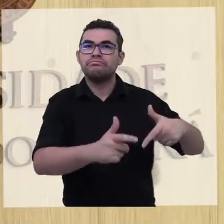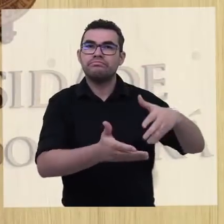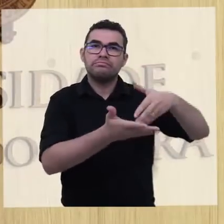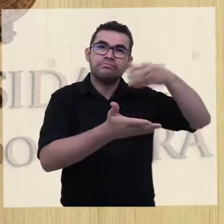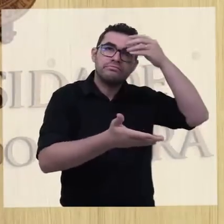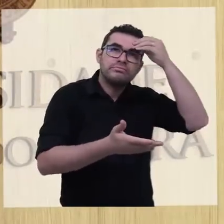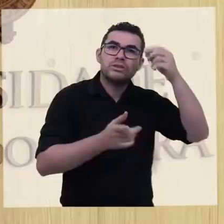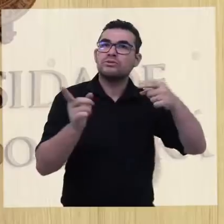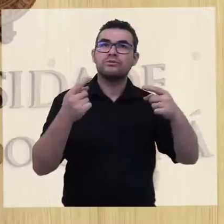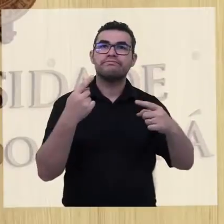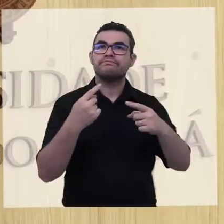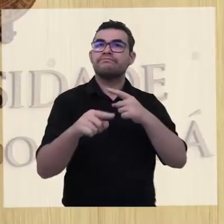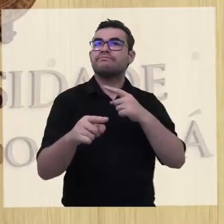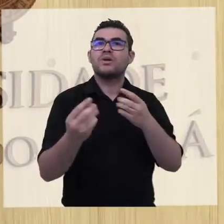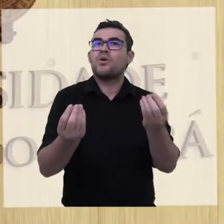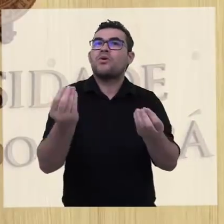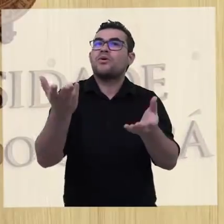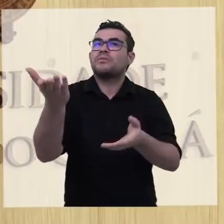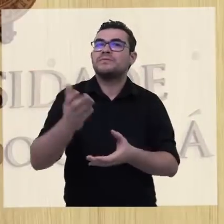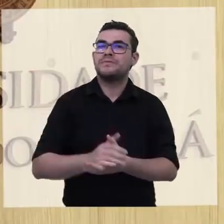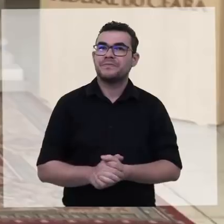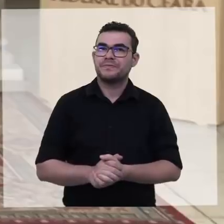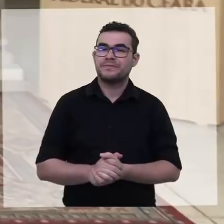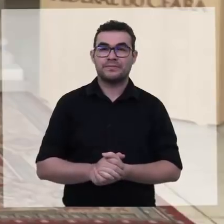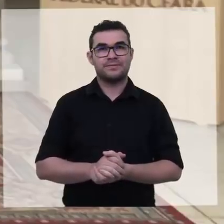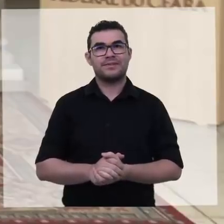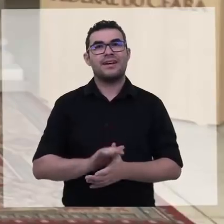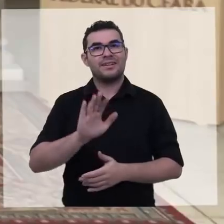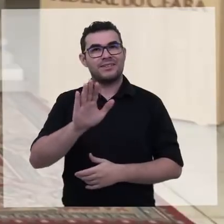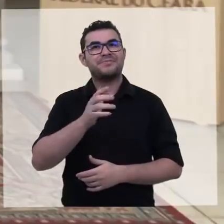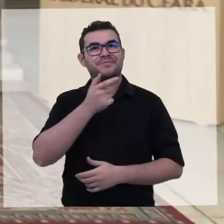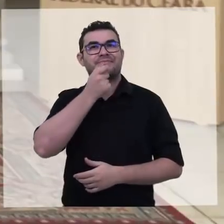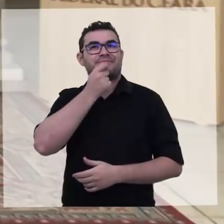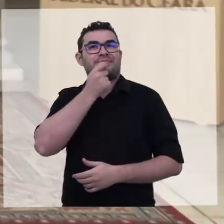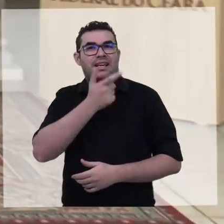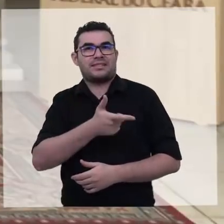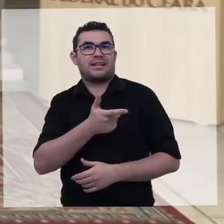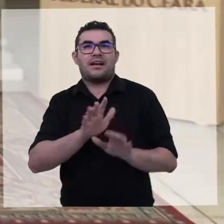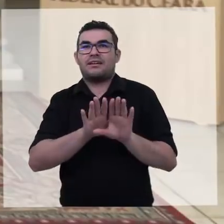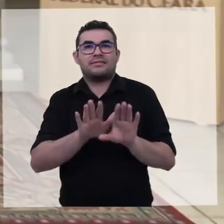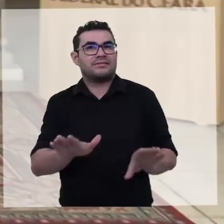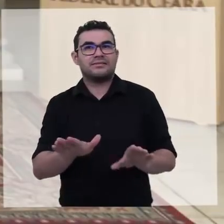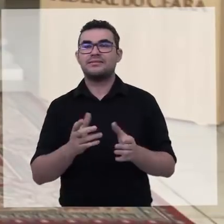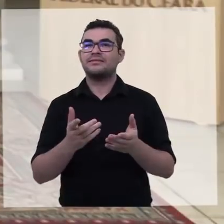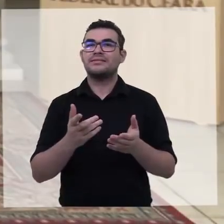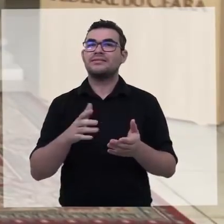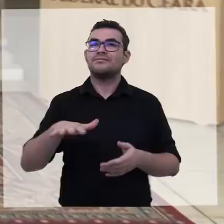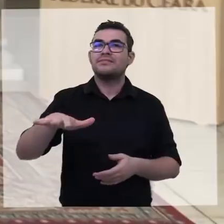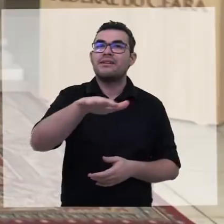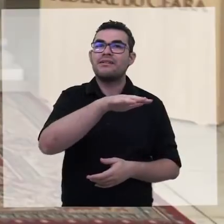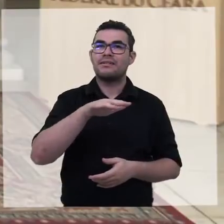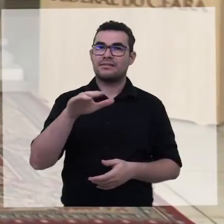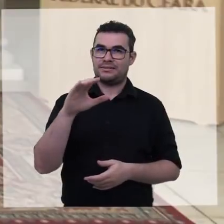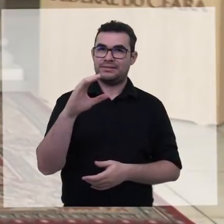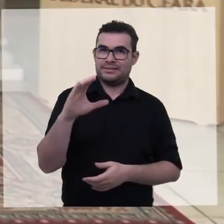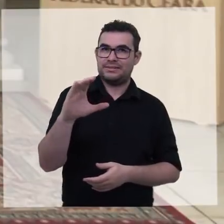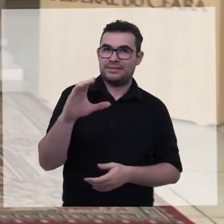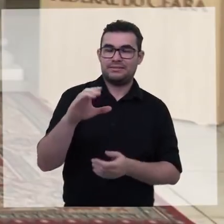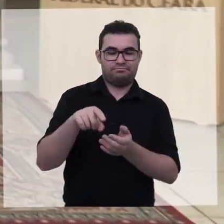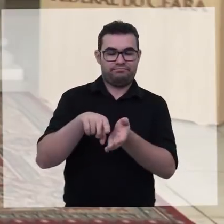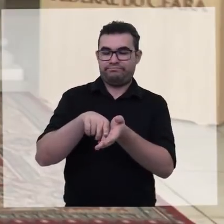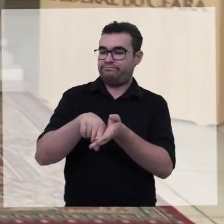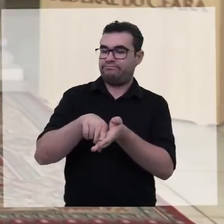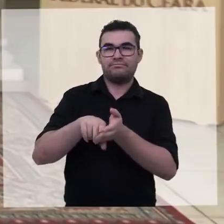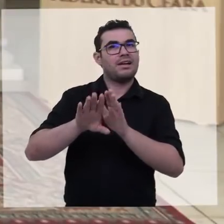desse conhecimento que já era, de certa forma, consolidado? É muito engraçado a ciência, porque o bom da ciência